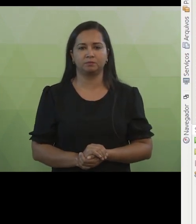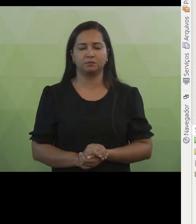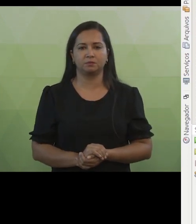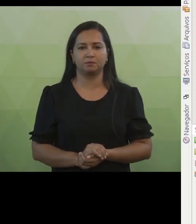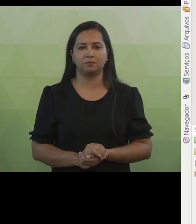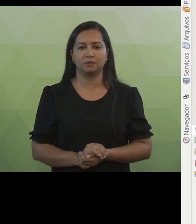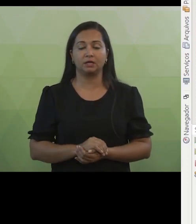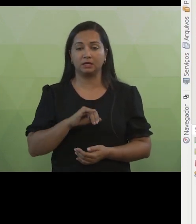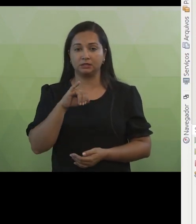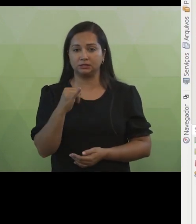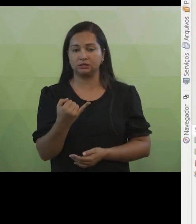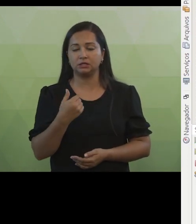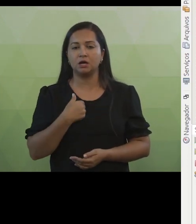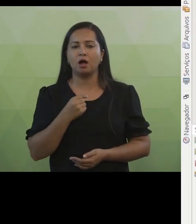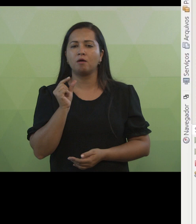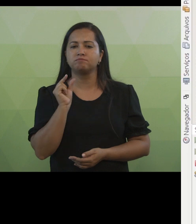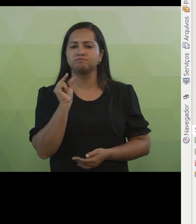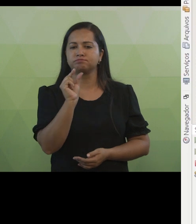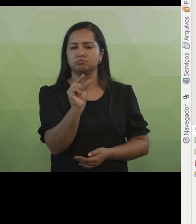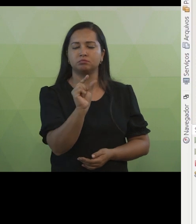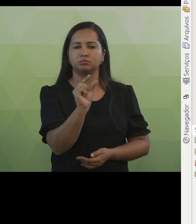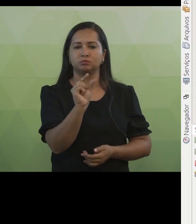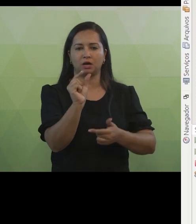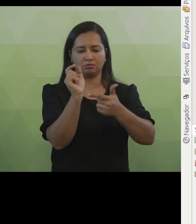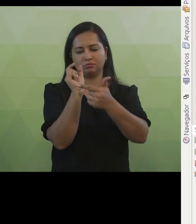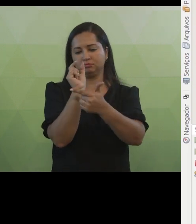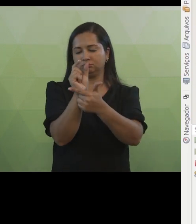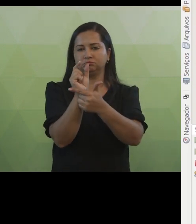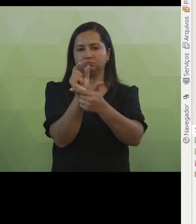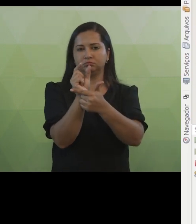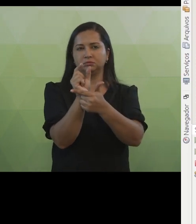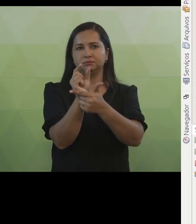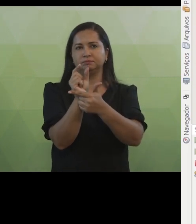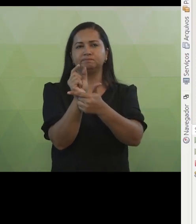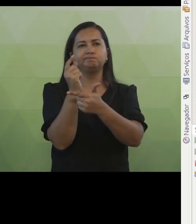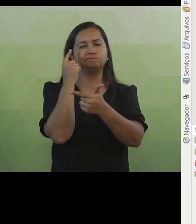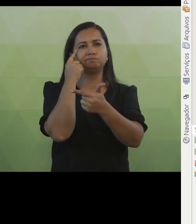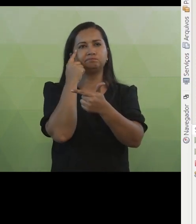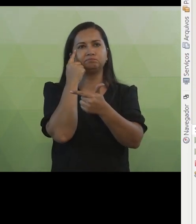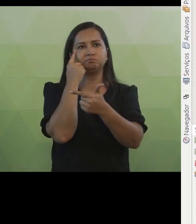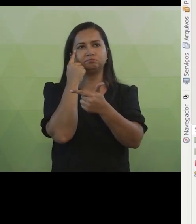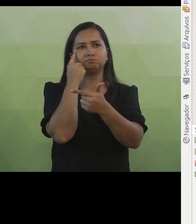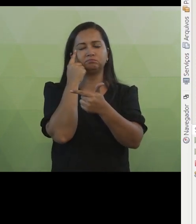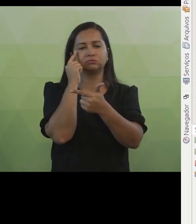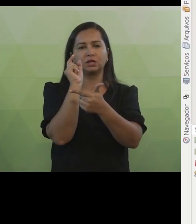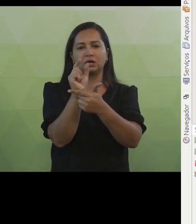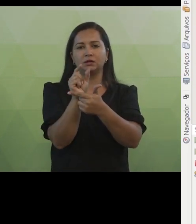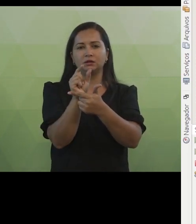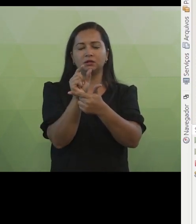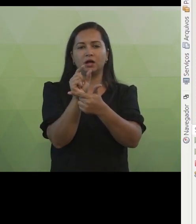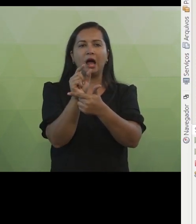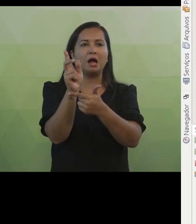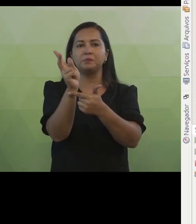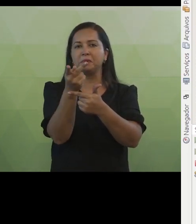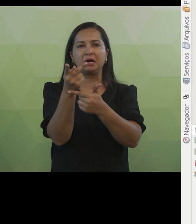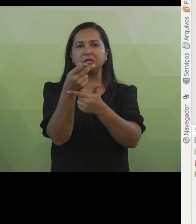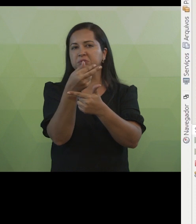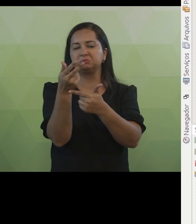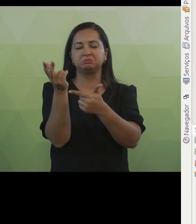Agora, se eu informar um caractere, numerador, vamos dizer que eu vou colocar aqui,